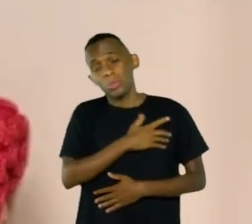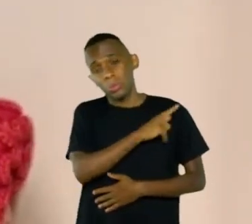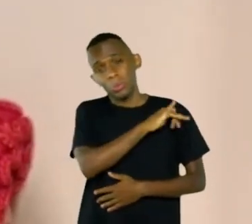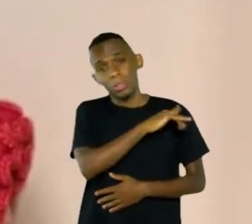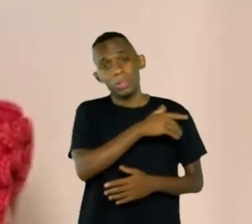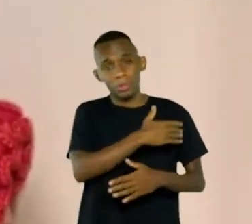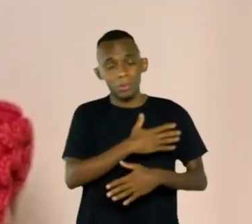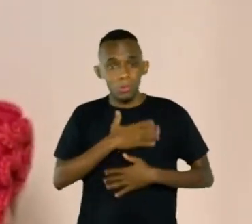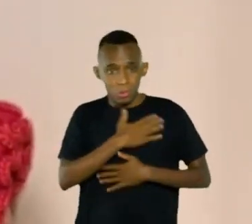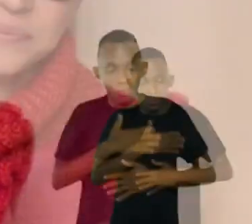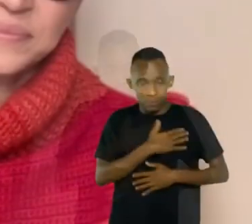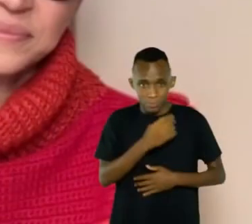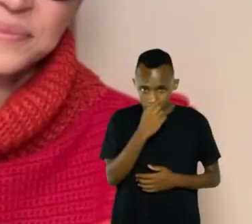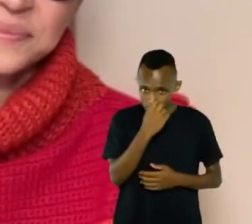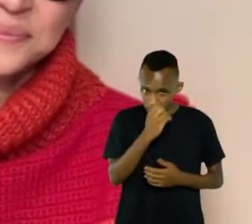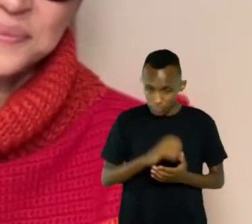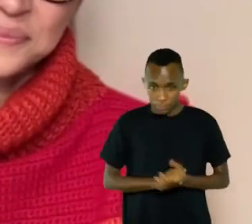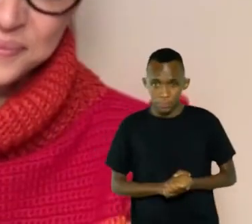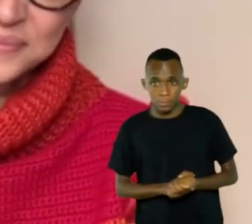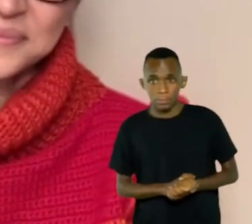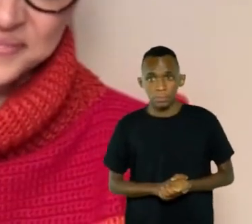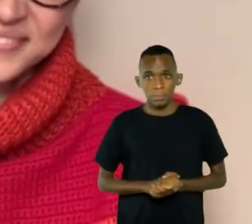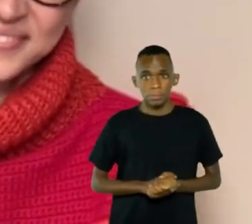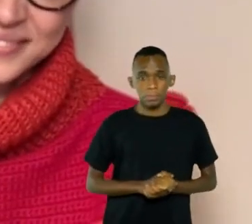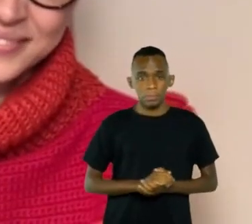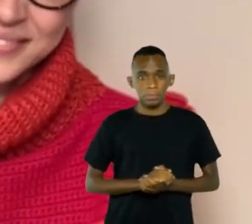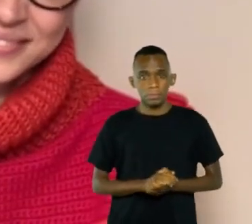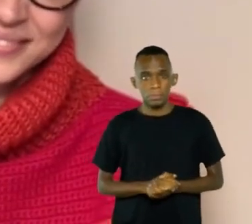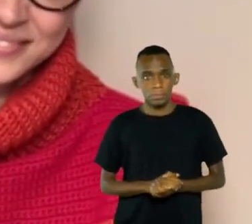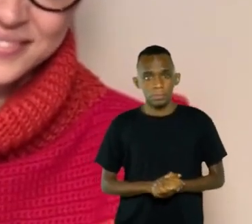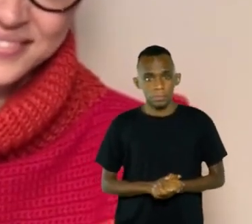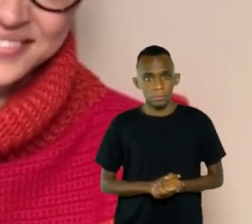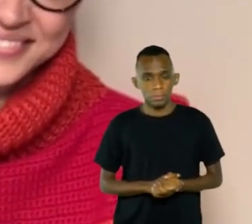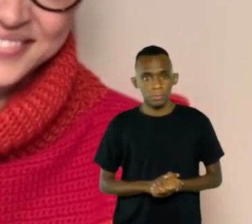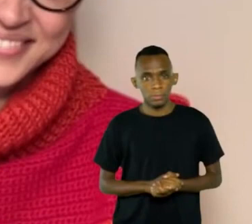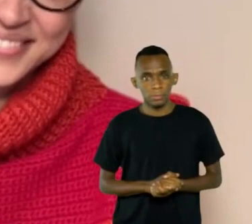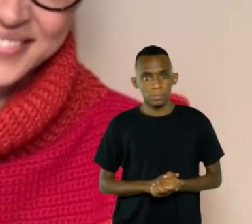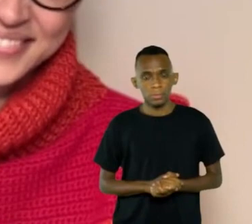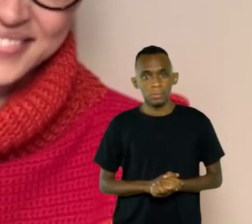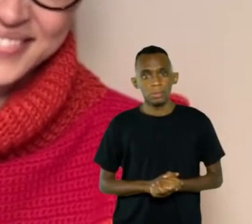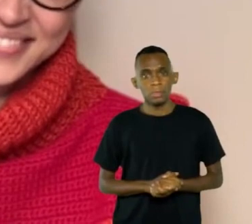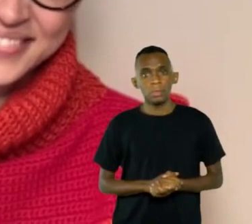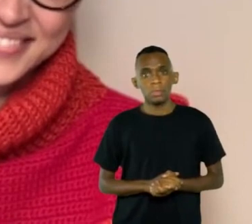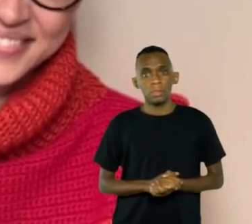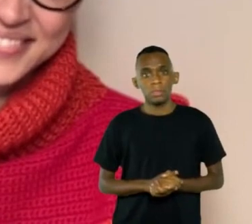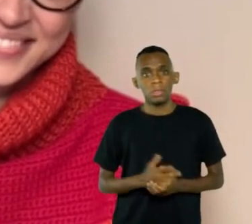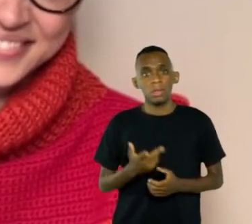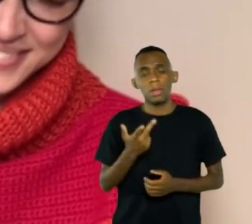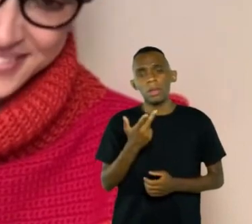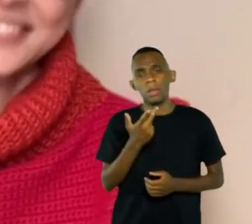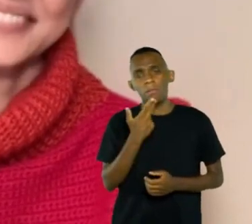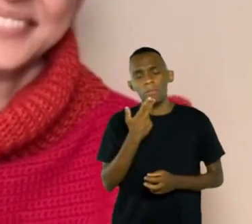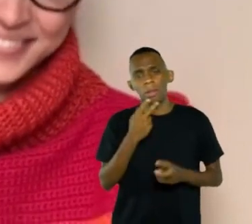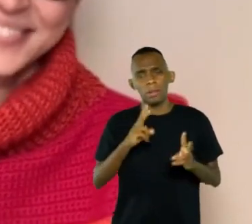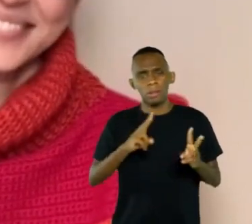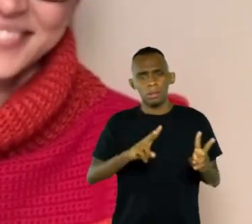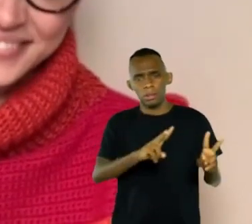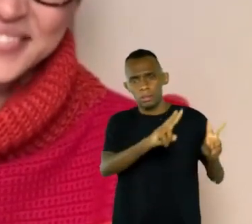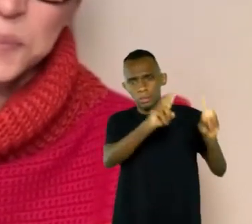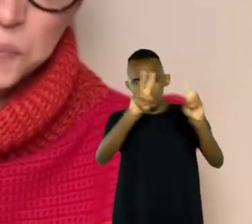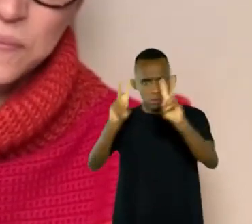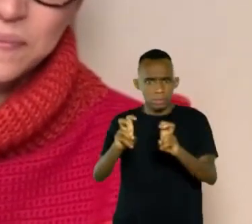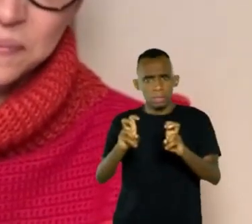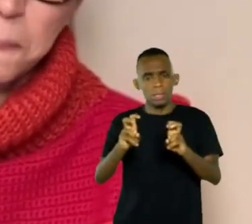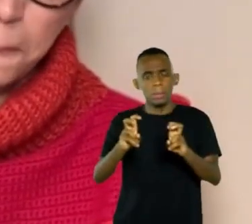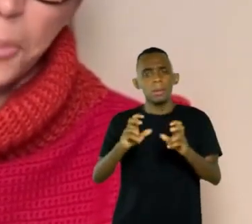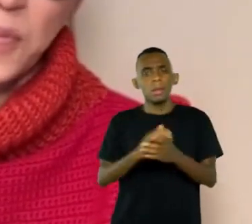Ô, Cris, falando do Alê, vamos falar um pouquinho do combate ao preconceito etário a partir dos seus 50 anos,